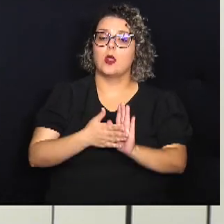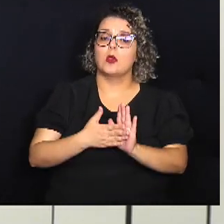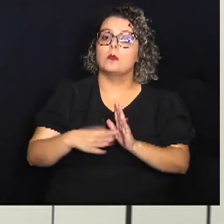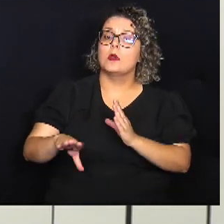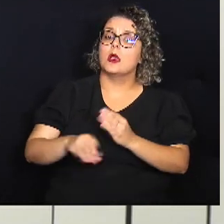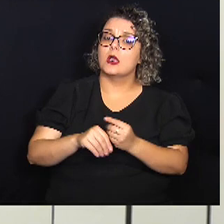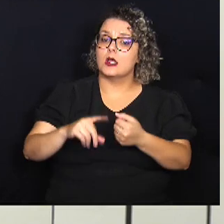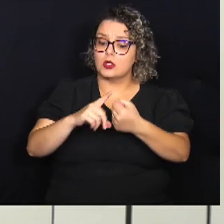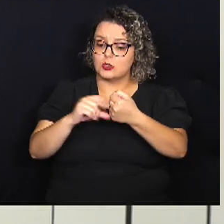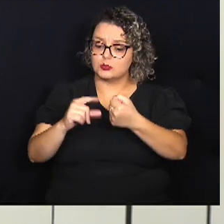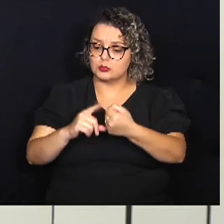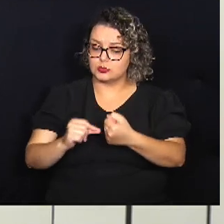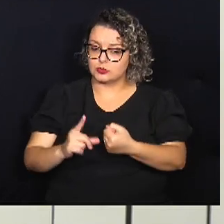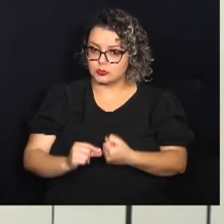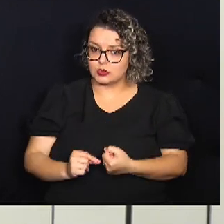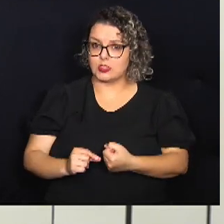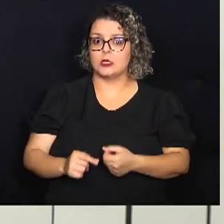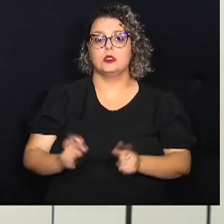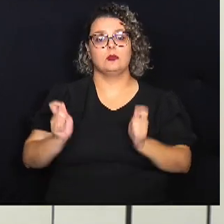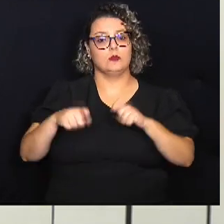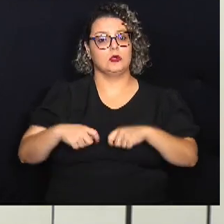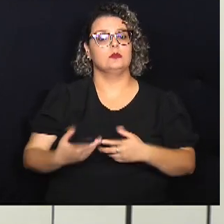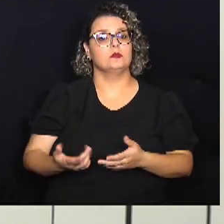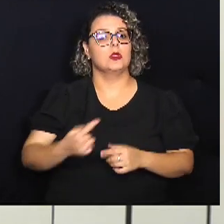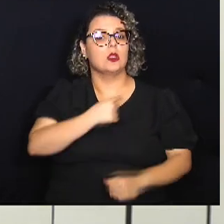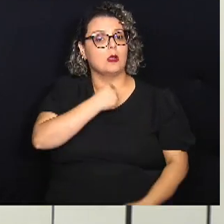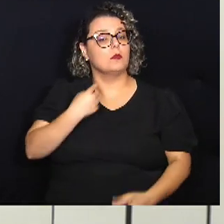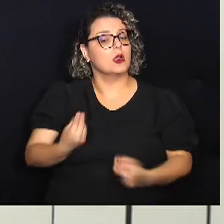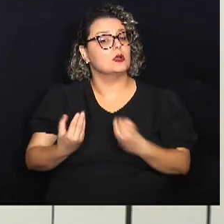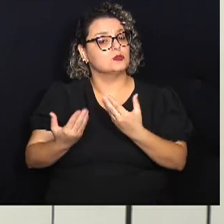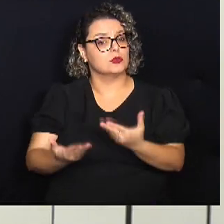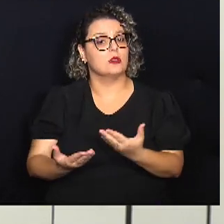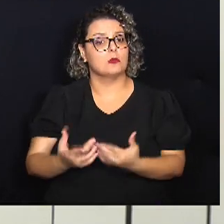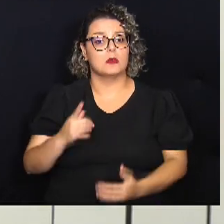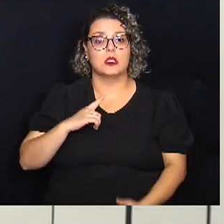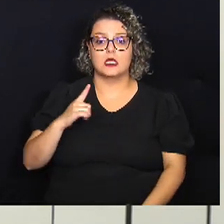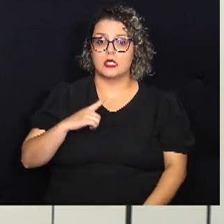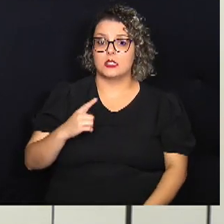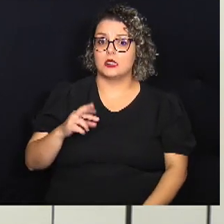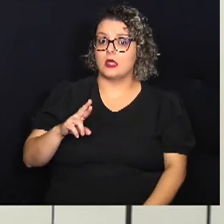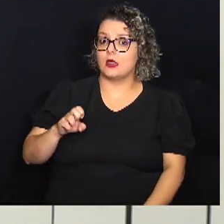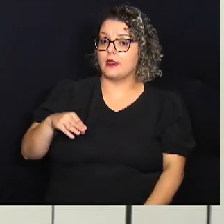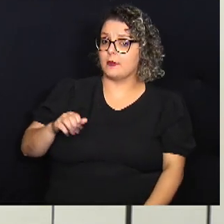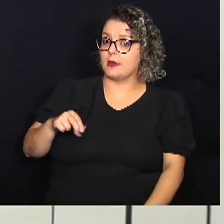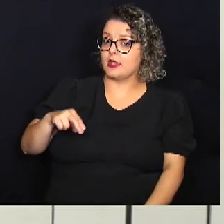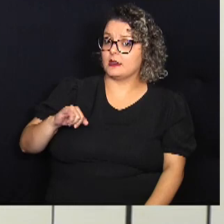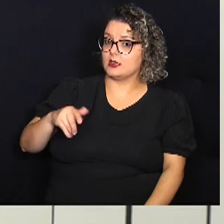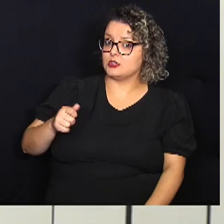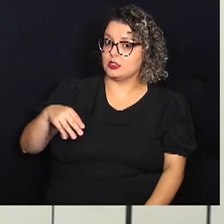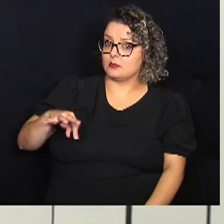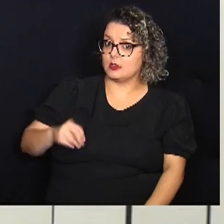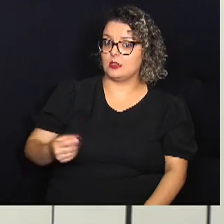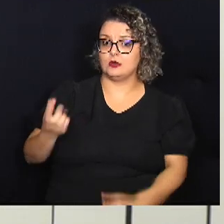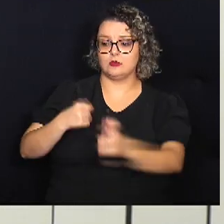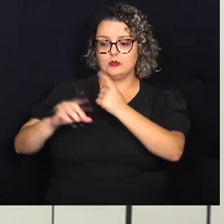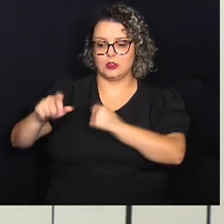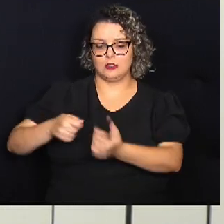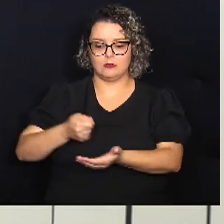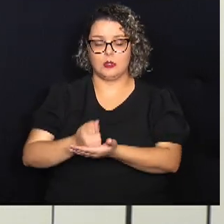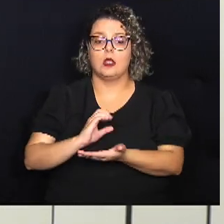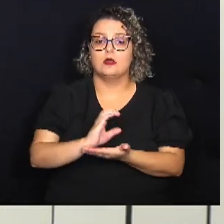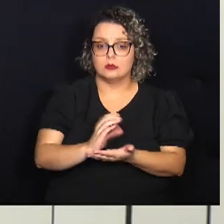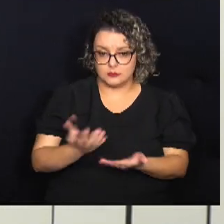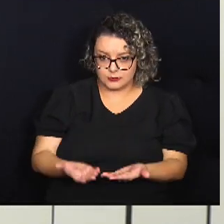artigos que possibilitam e estabelecem prazos para que haja um remanejamento da destinação dessas